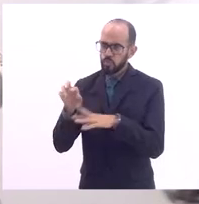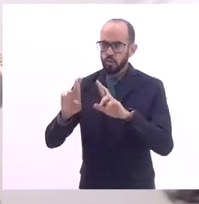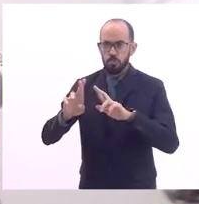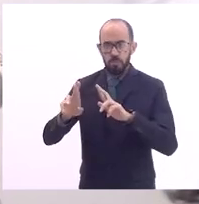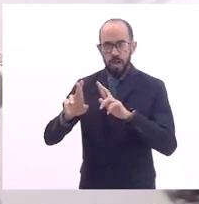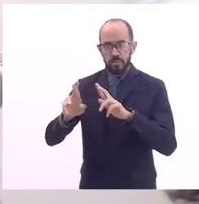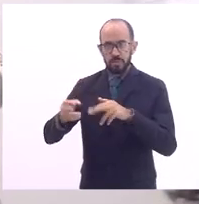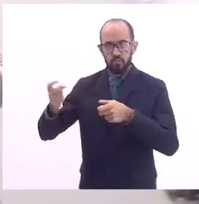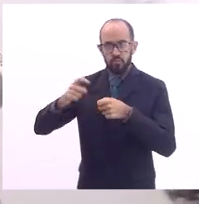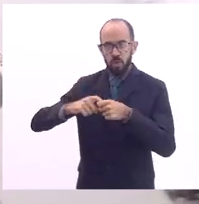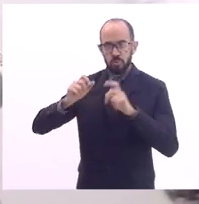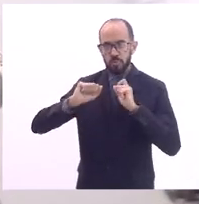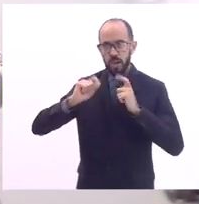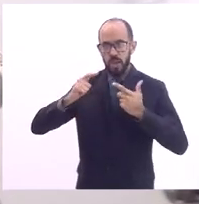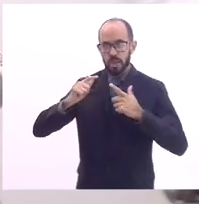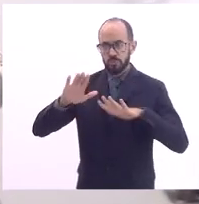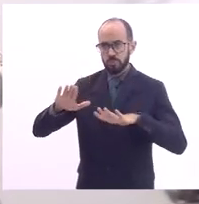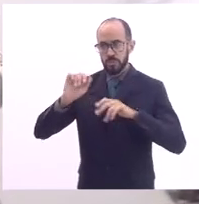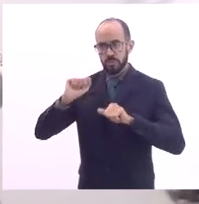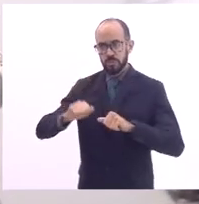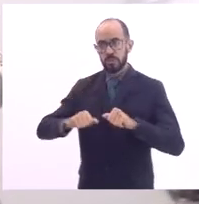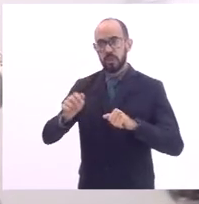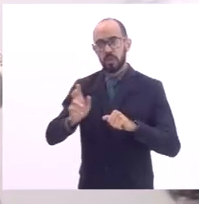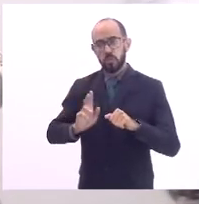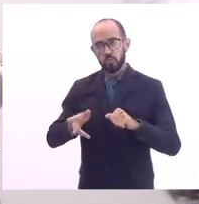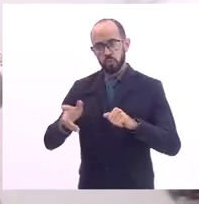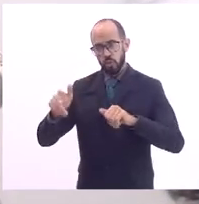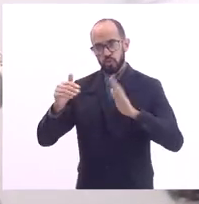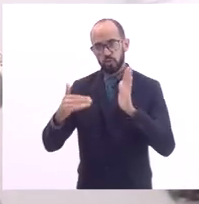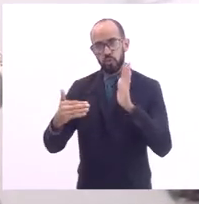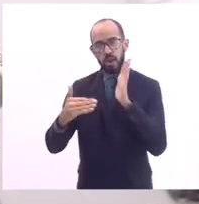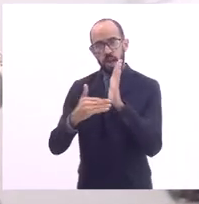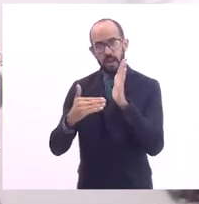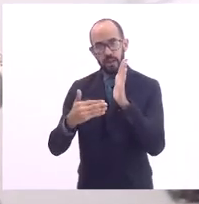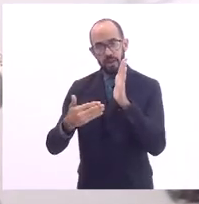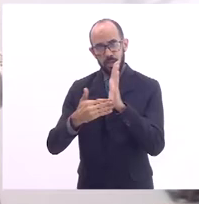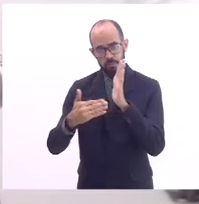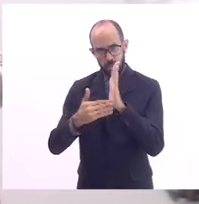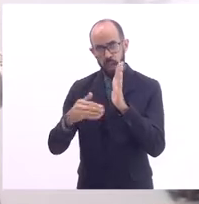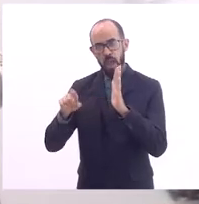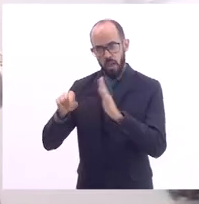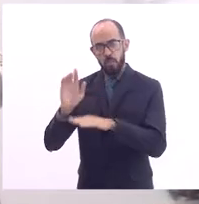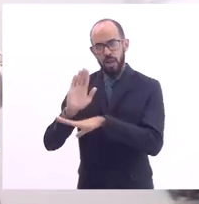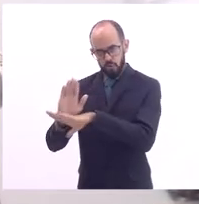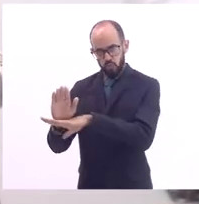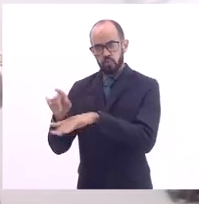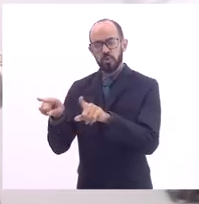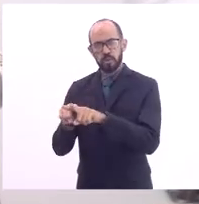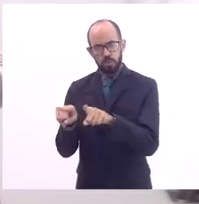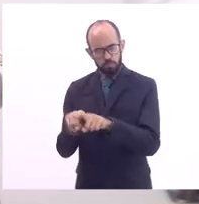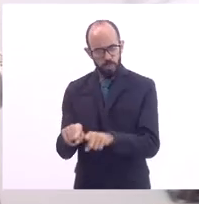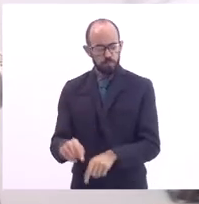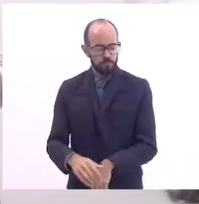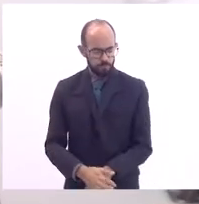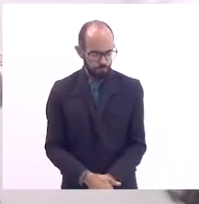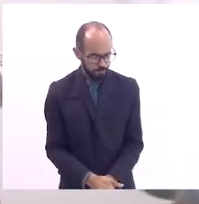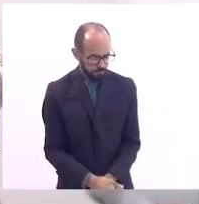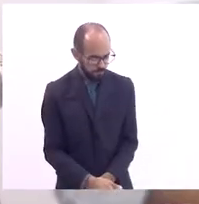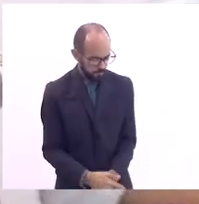deputado. Mas, enquanto Vossa Excelência está lá na Câmara Federal, é uma ajuda importante que nós temos lá. E, para finalizar,